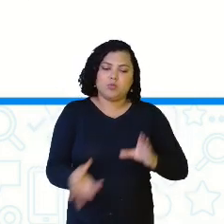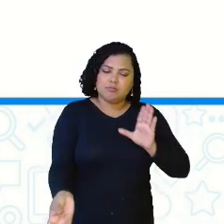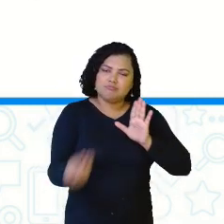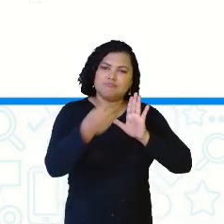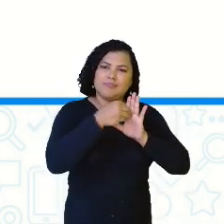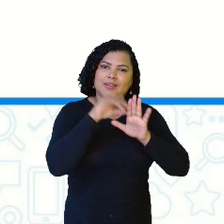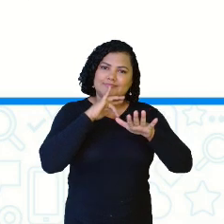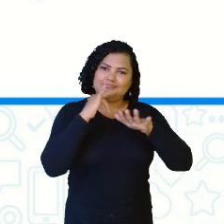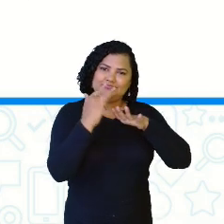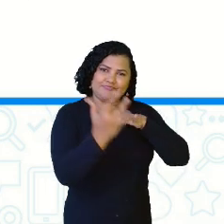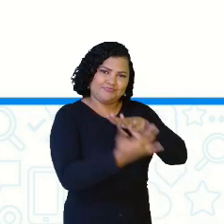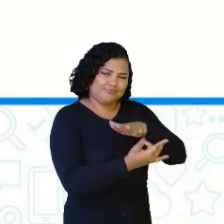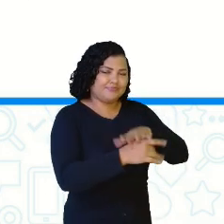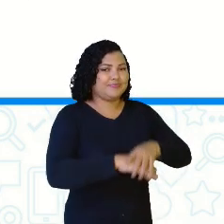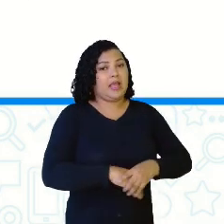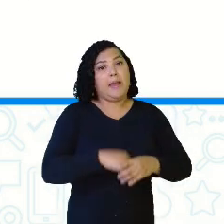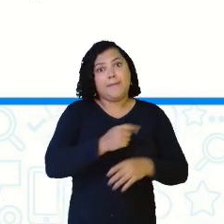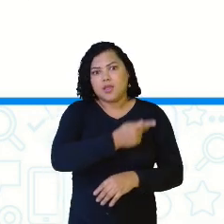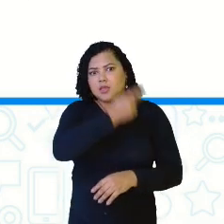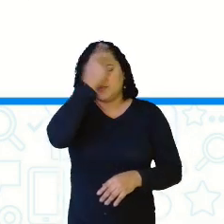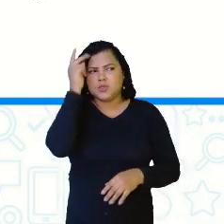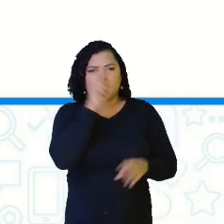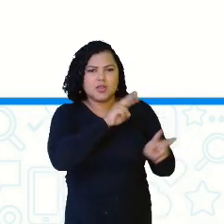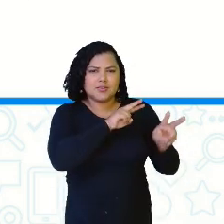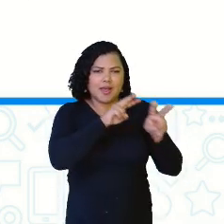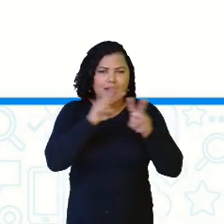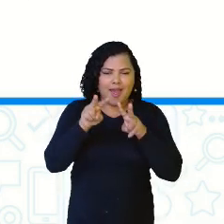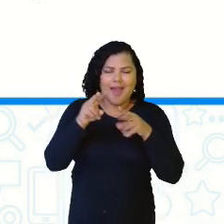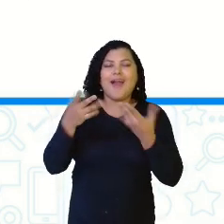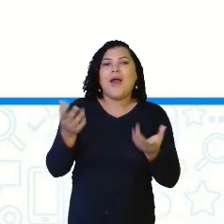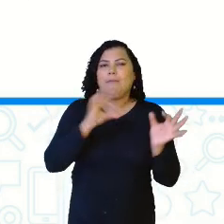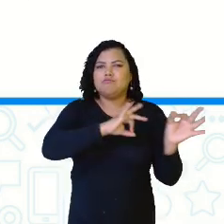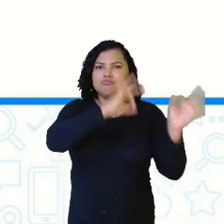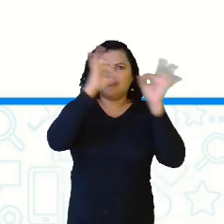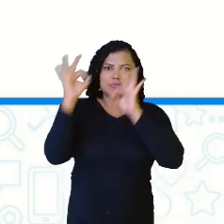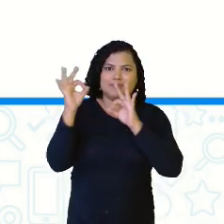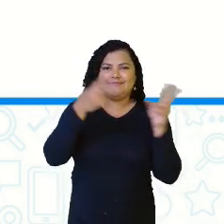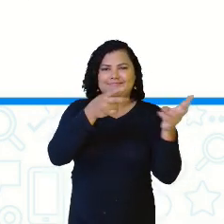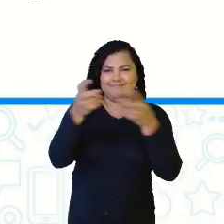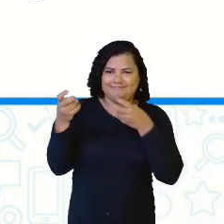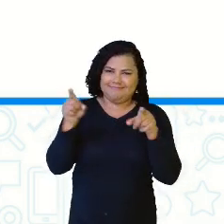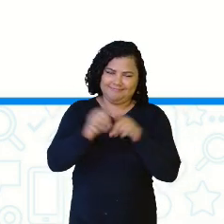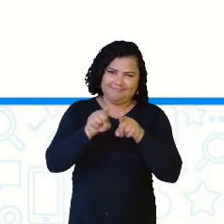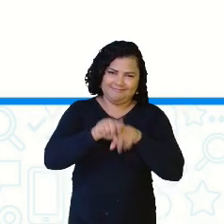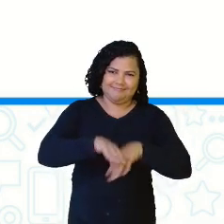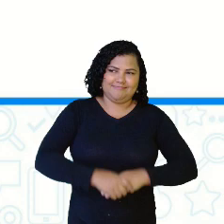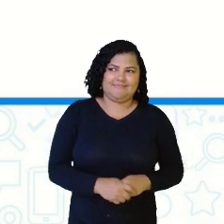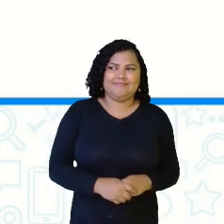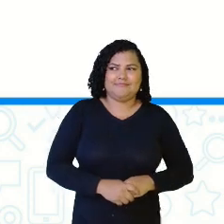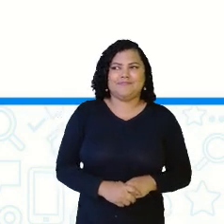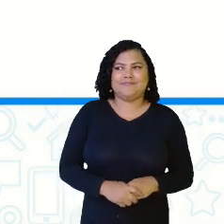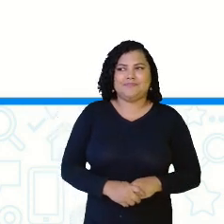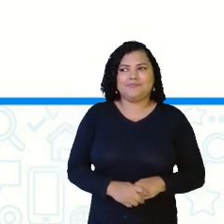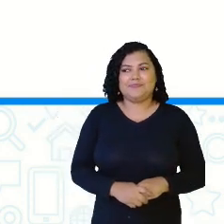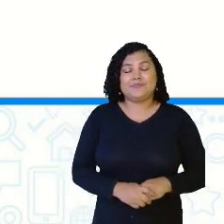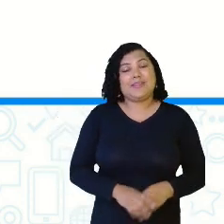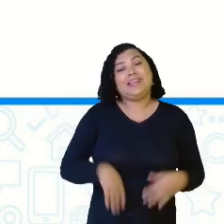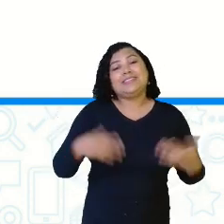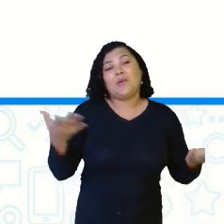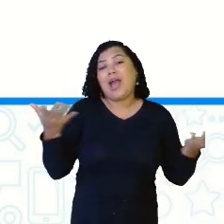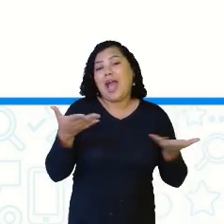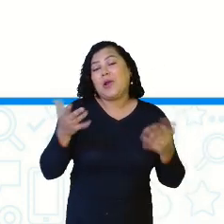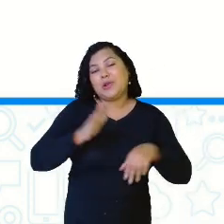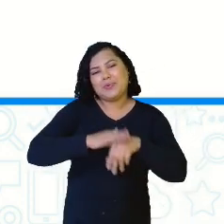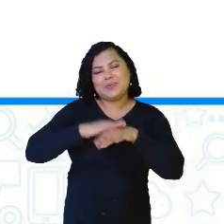nas redes sociais para que as outras pessoas possam ver, possam ser divulgados. E aí, chegamos aí